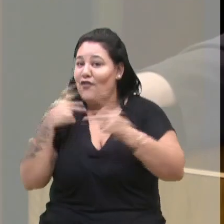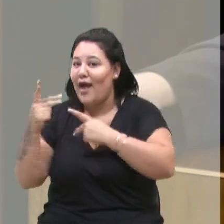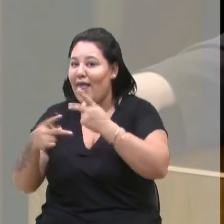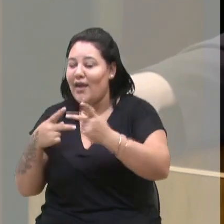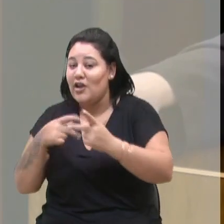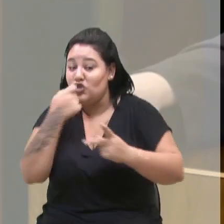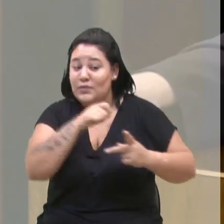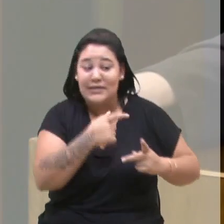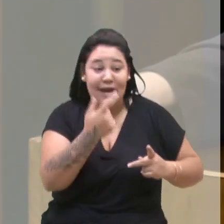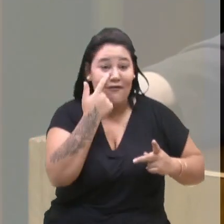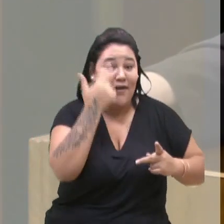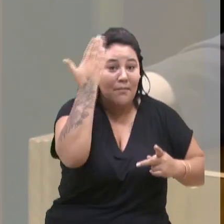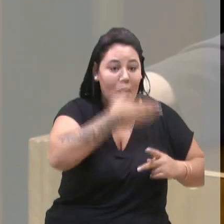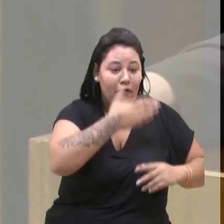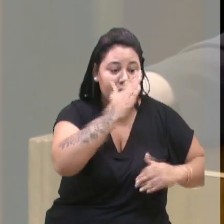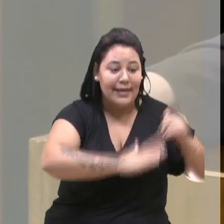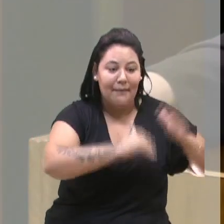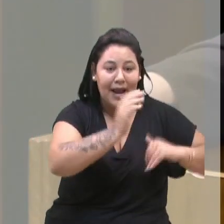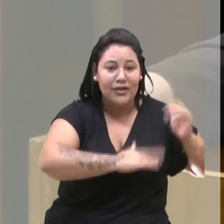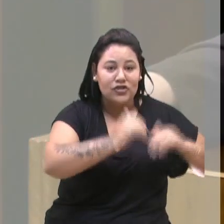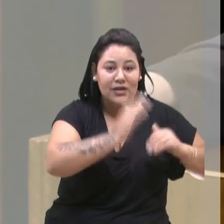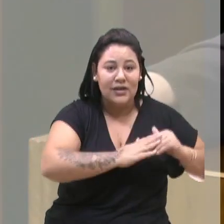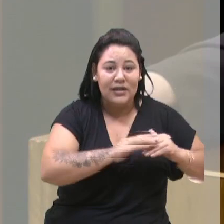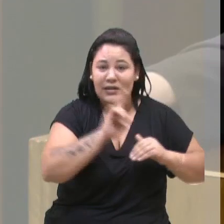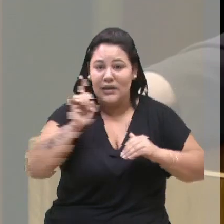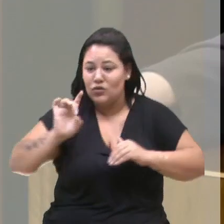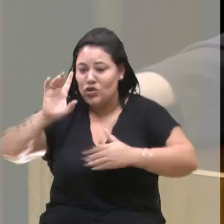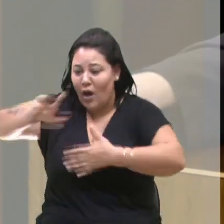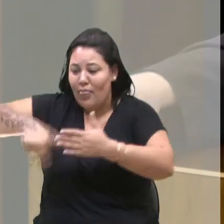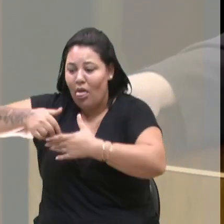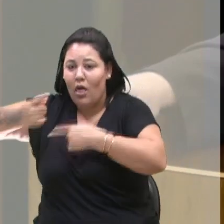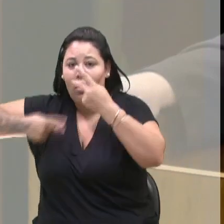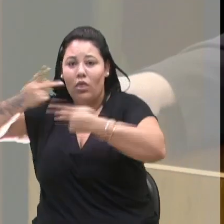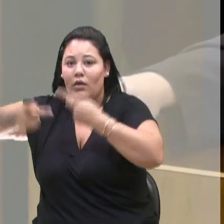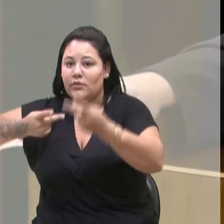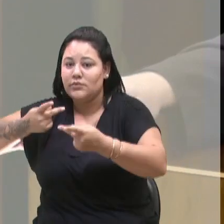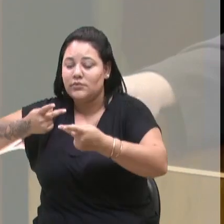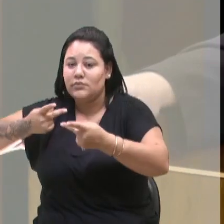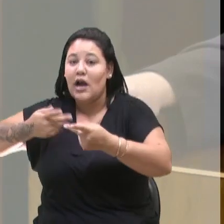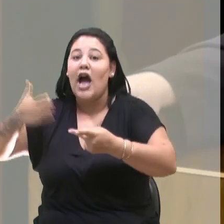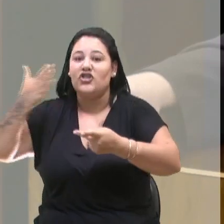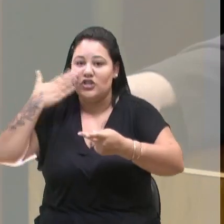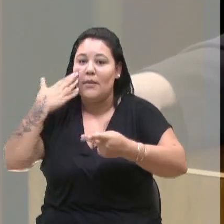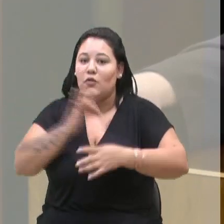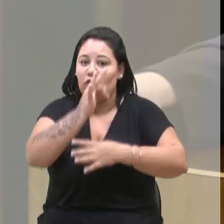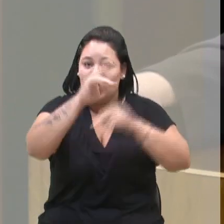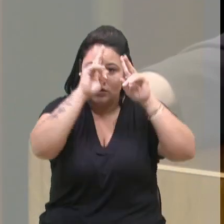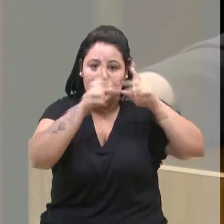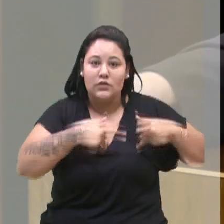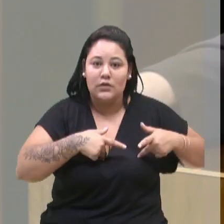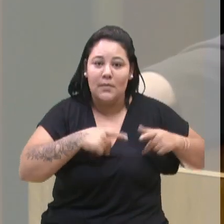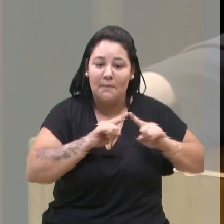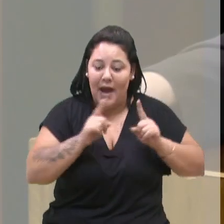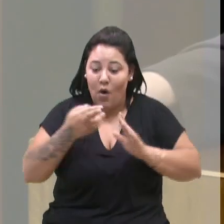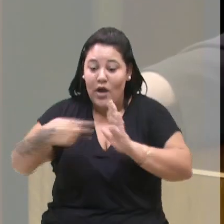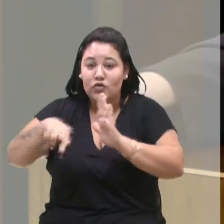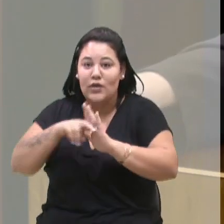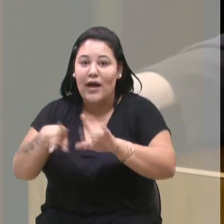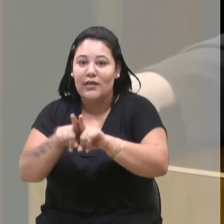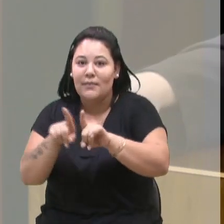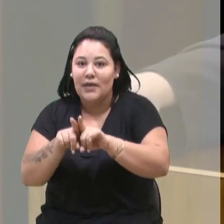tribuna, mesmo na plenária, todo esforço será reconhecido, mas todo resultado